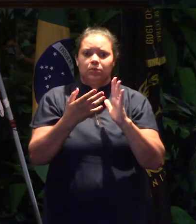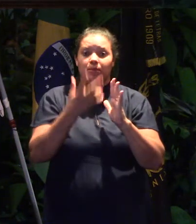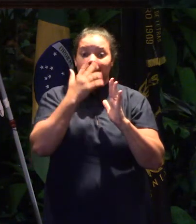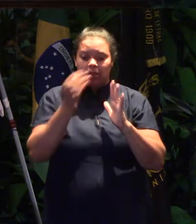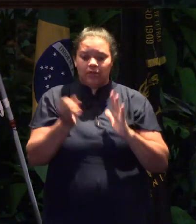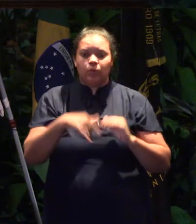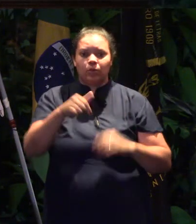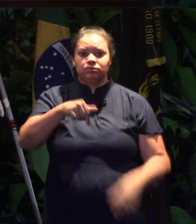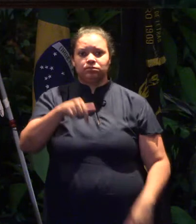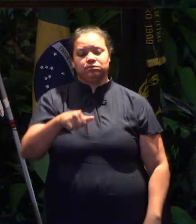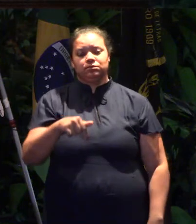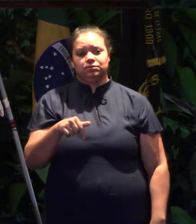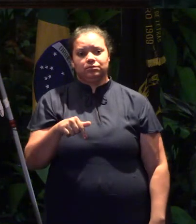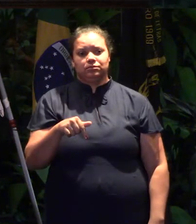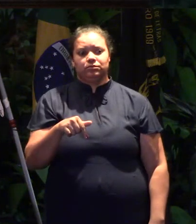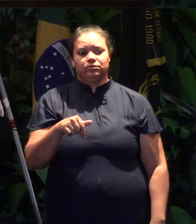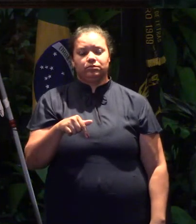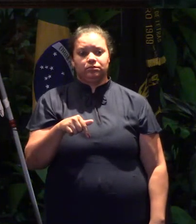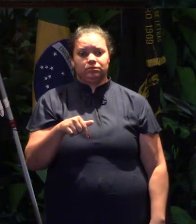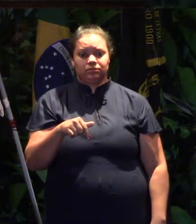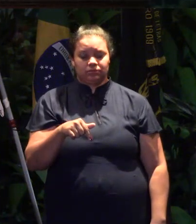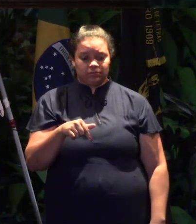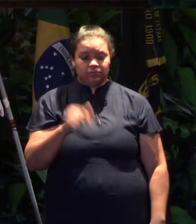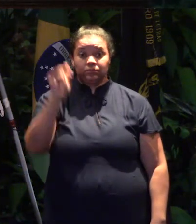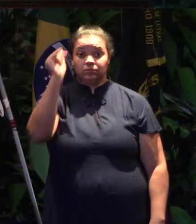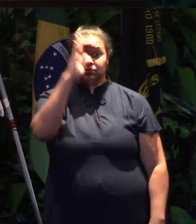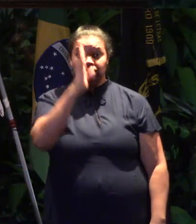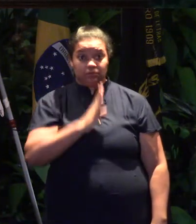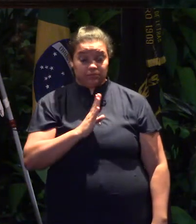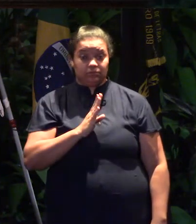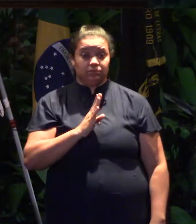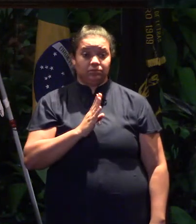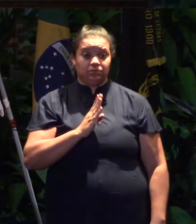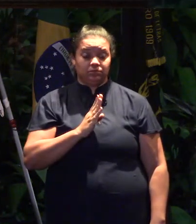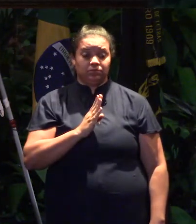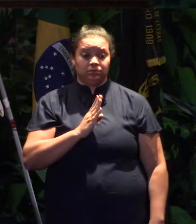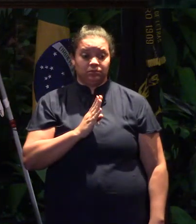né? Nos dias de hoje, no Brasil, especialmente.